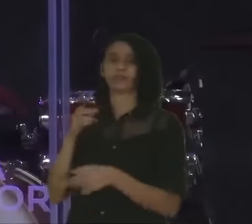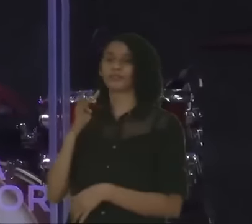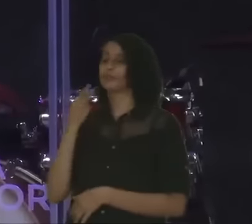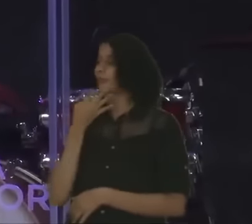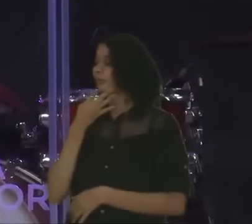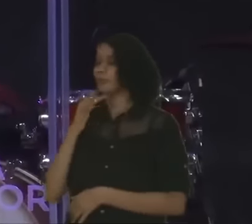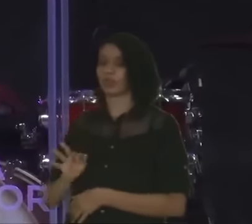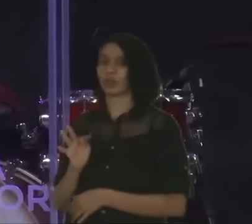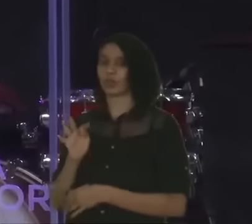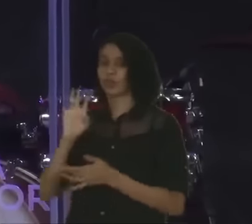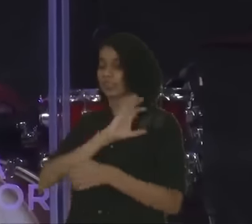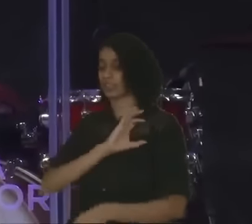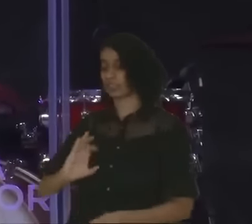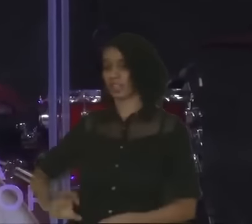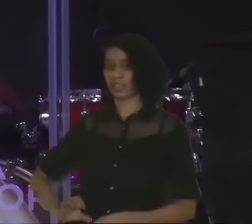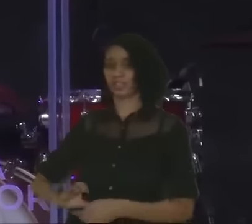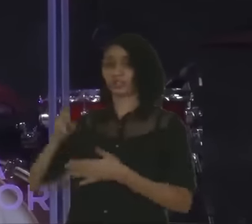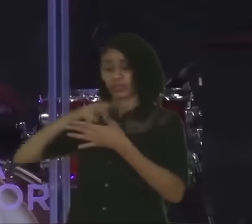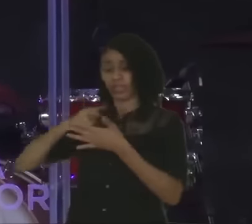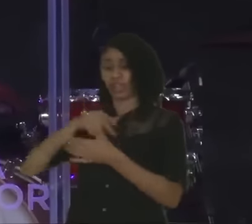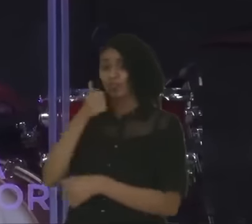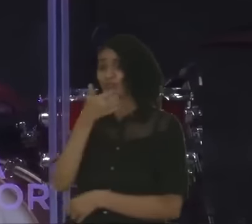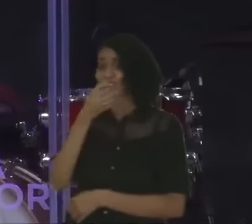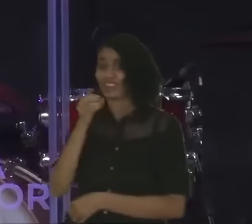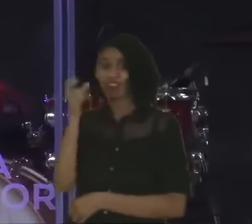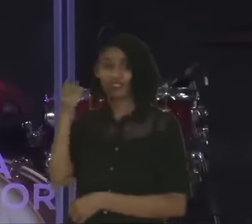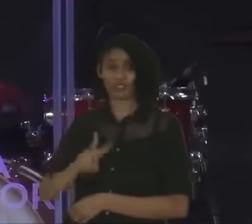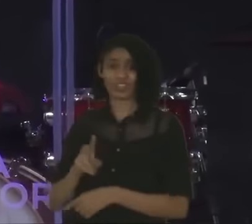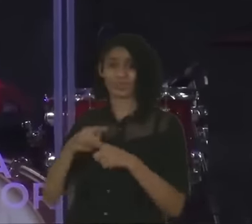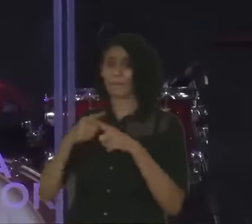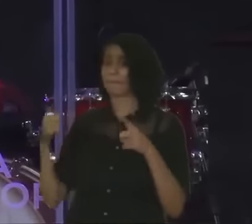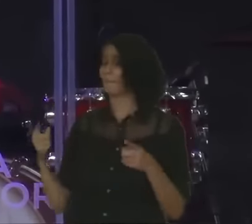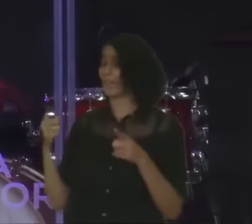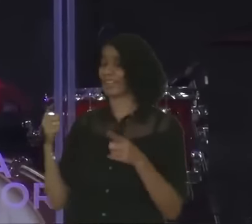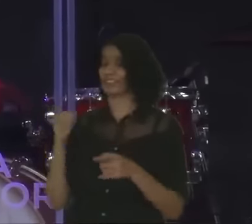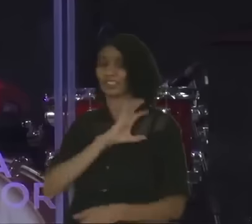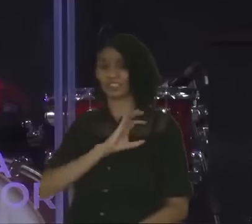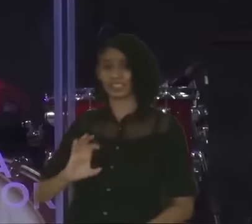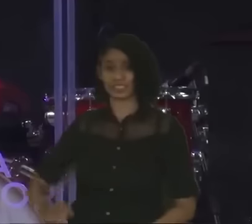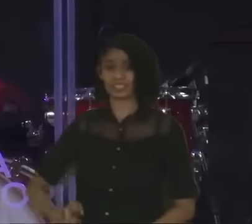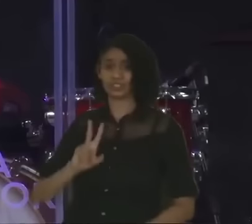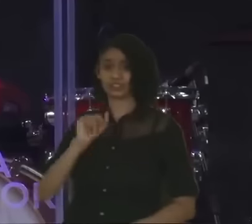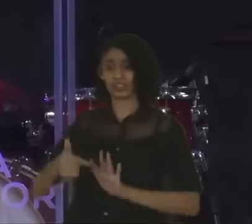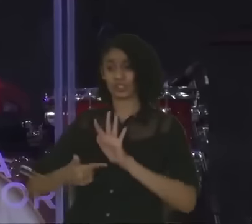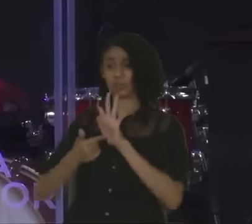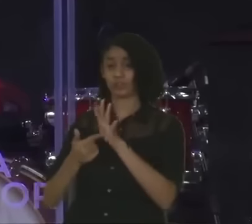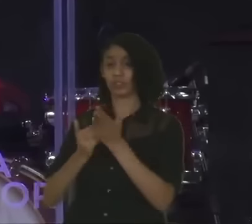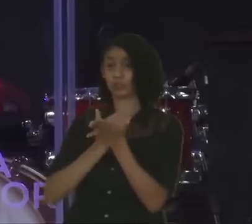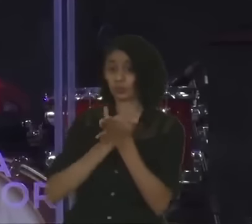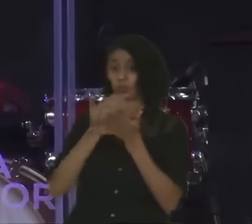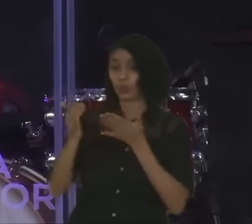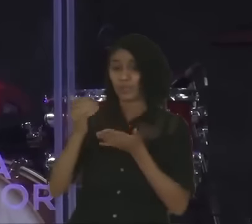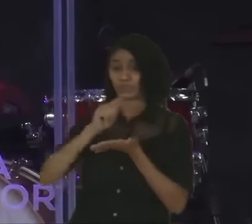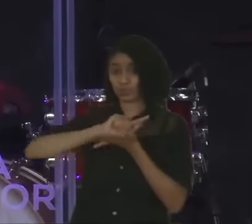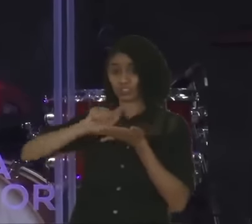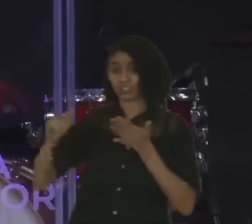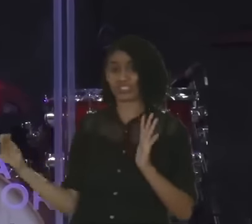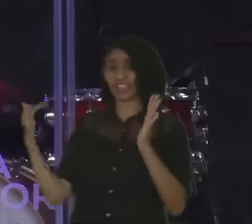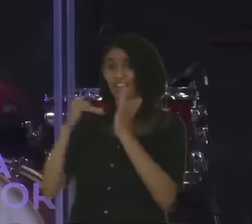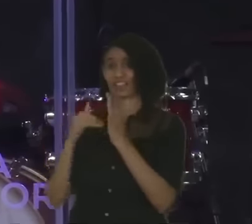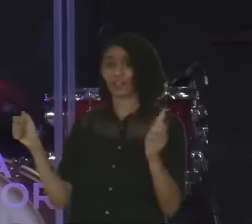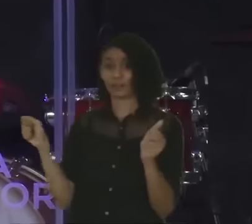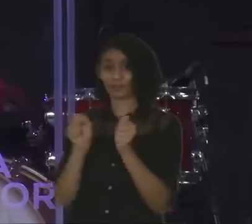a Cristo mesmo se Cristo está sendo revelado da primeira página até a última de Gênesis Apocalipse não tem um relacionamento com